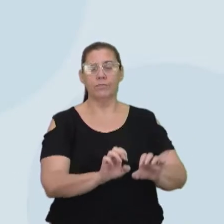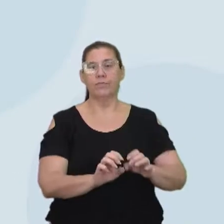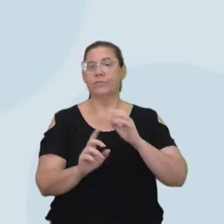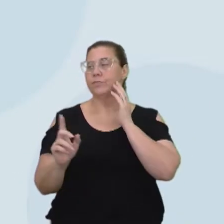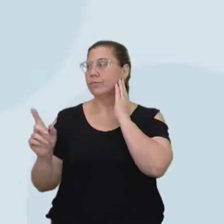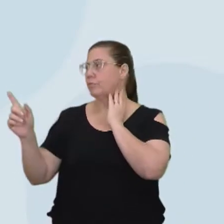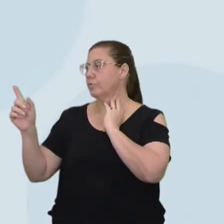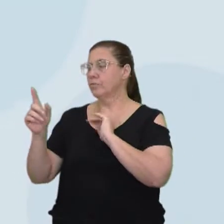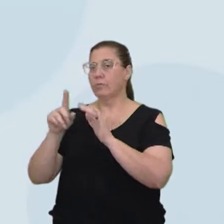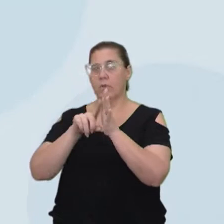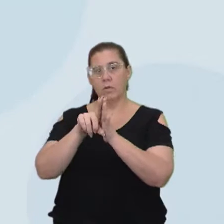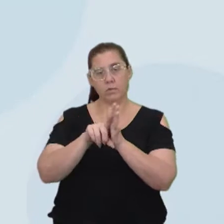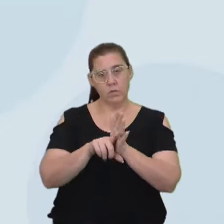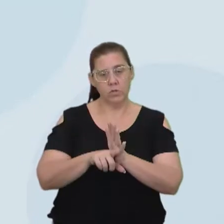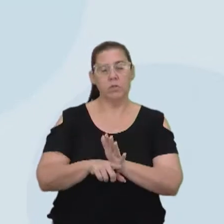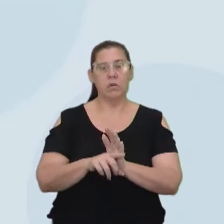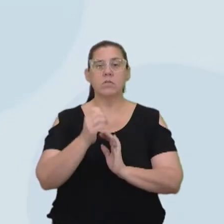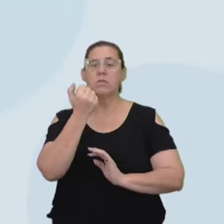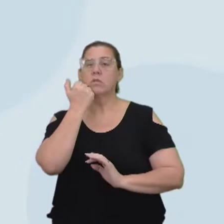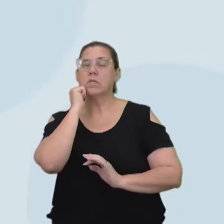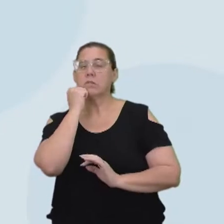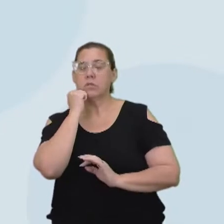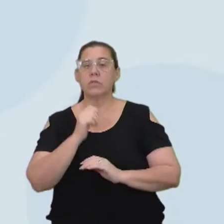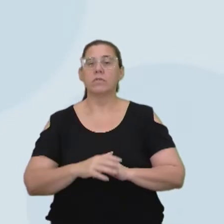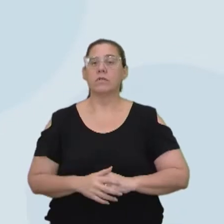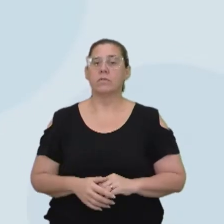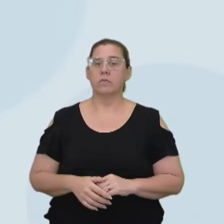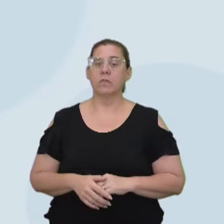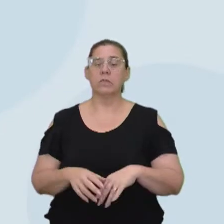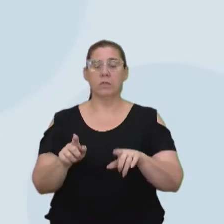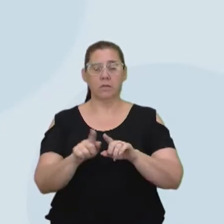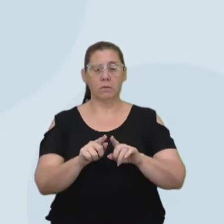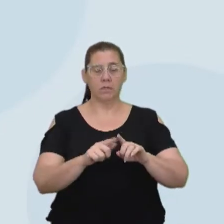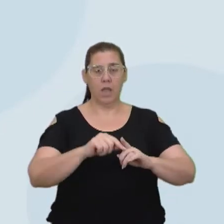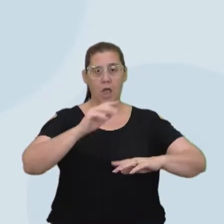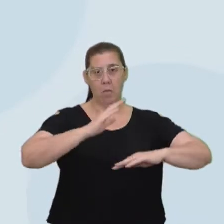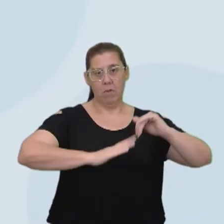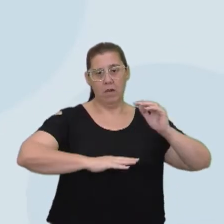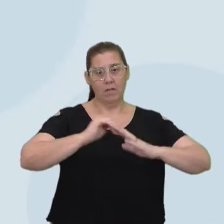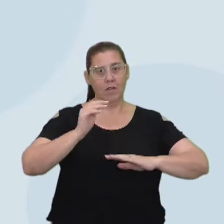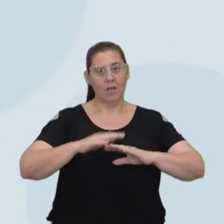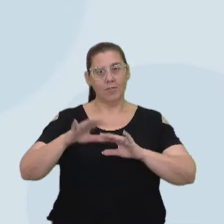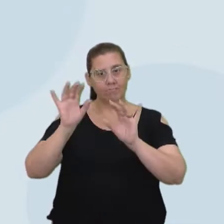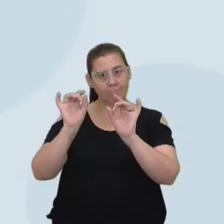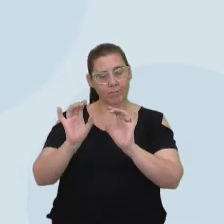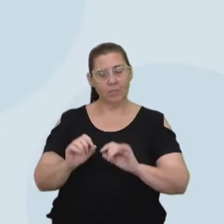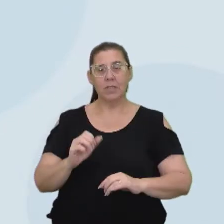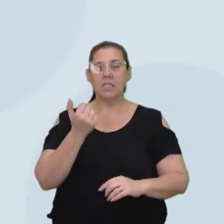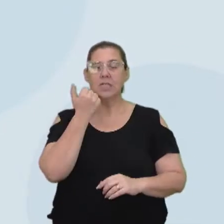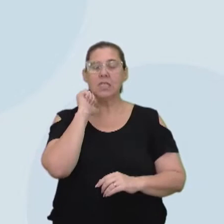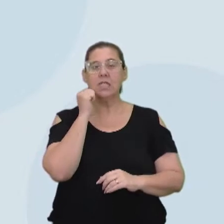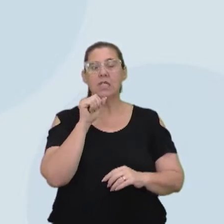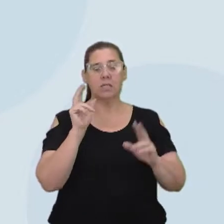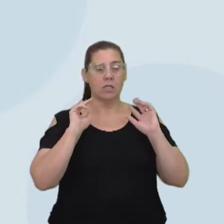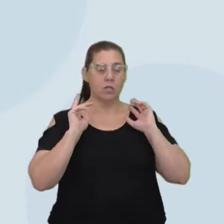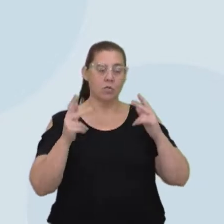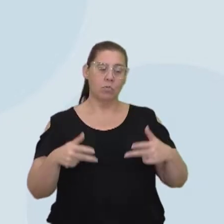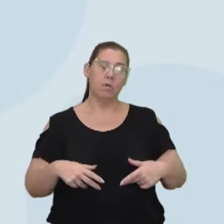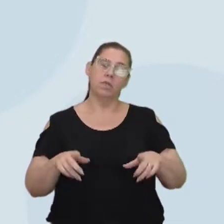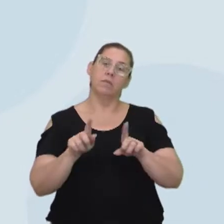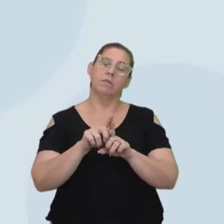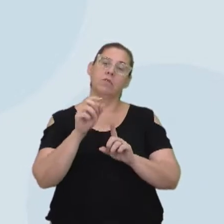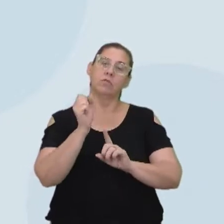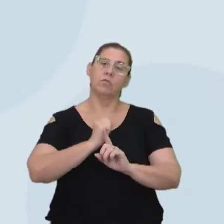a investigação científica e os processos criativos, assim como as habilidades específicas das ciências humanas e